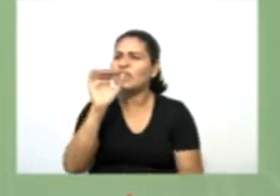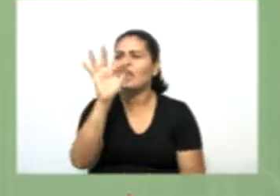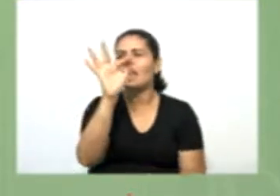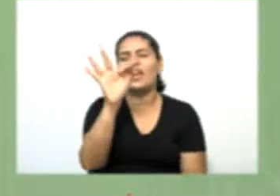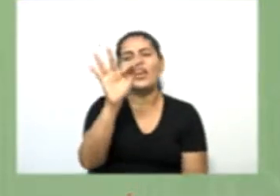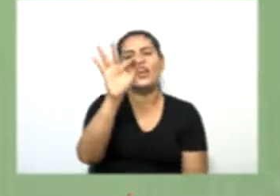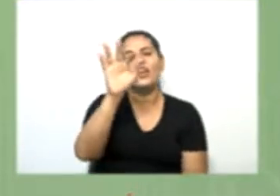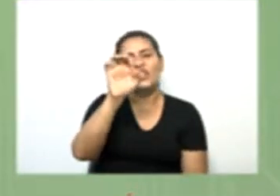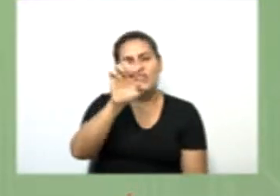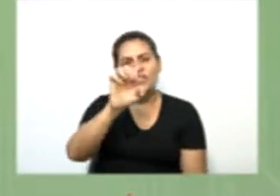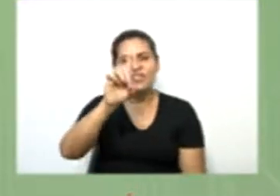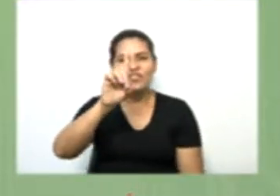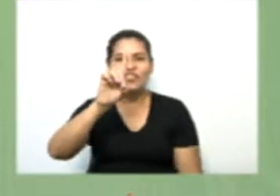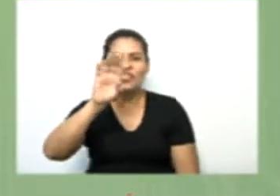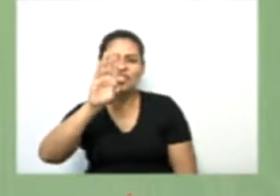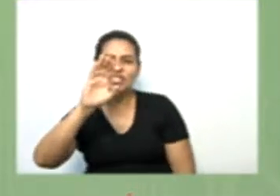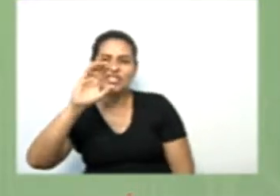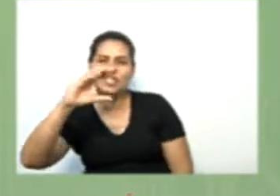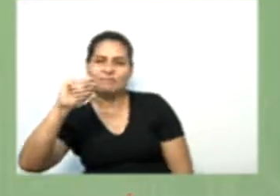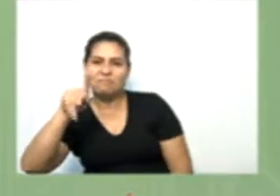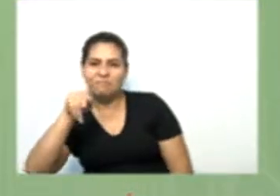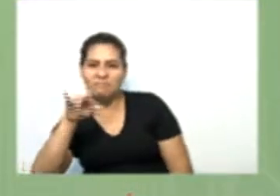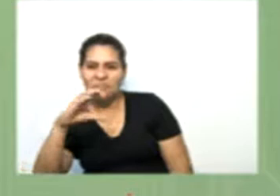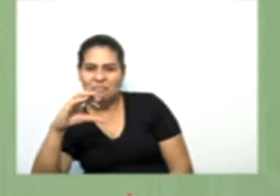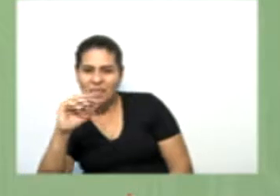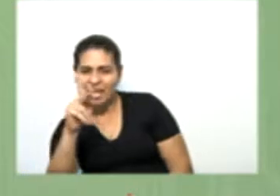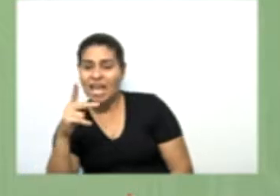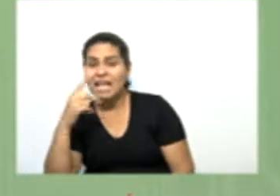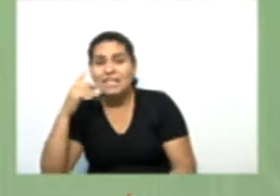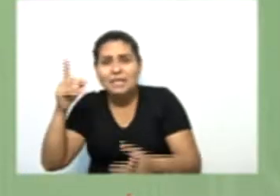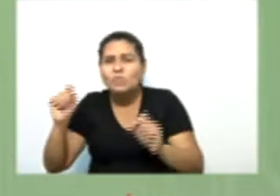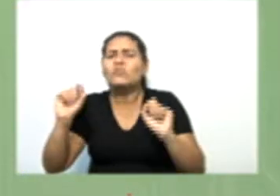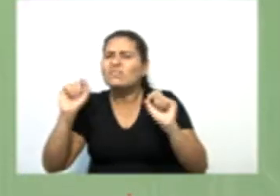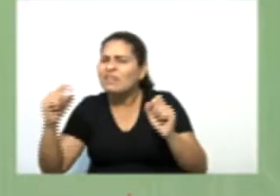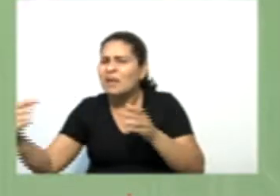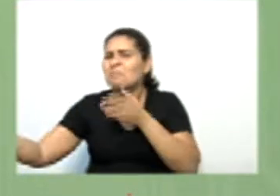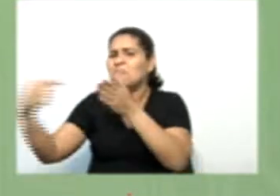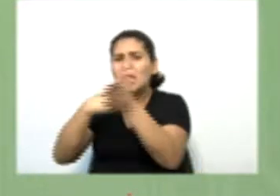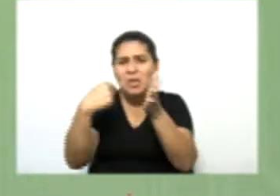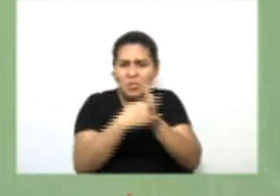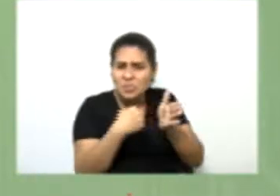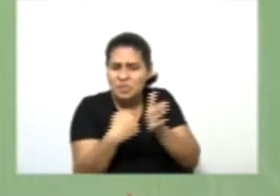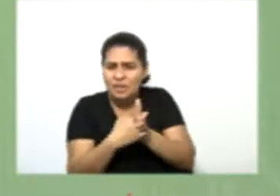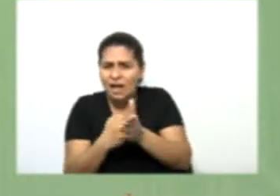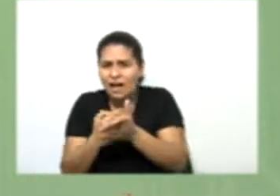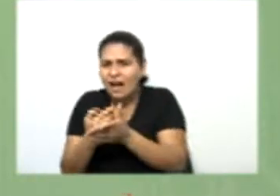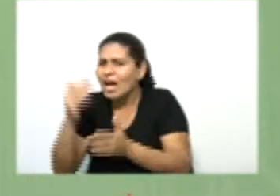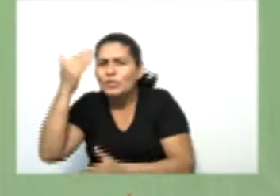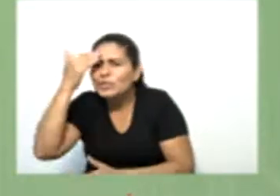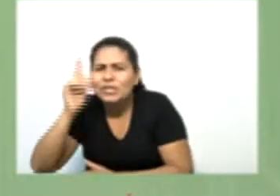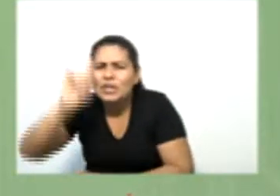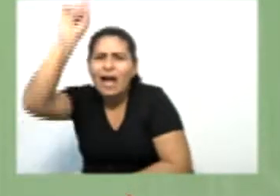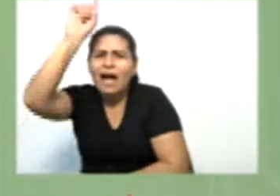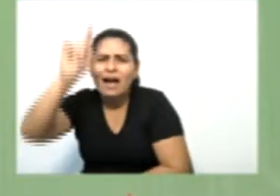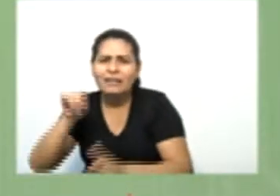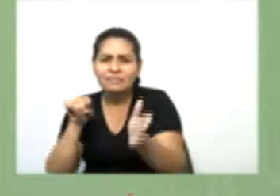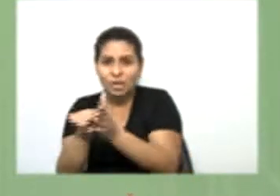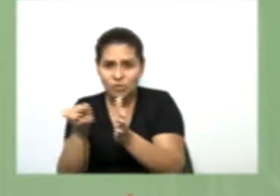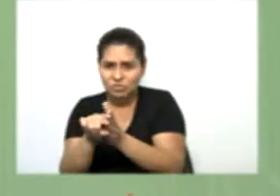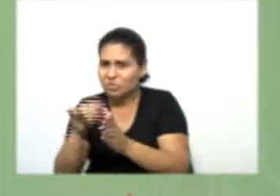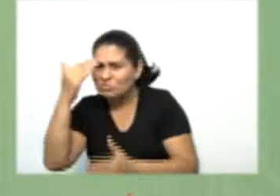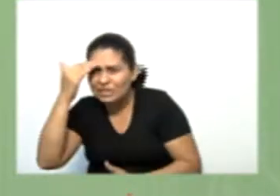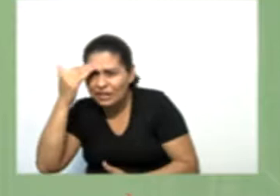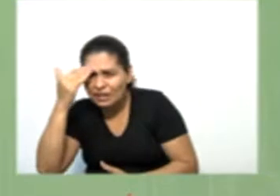feedback, gente? É o retorno, não é? É sempre perguntar. Se aconteceu alguma dúvida, se foi gerada alguma dúvida